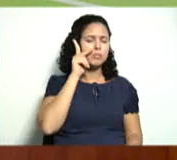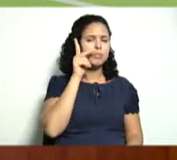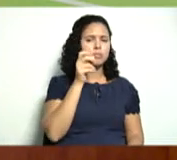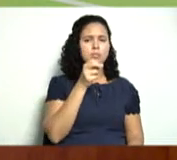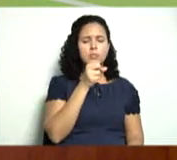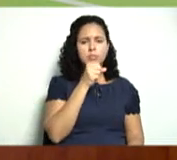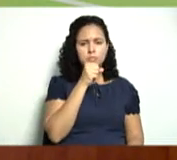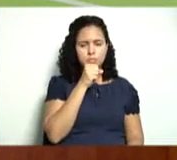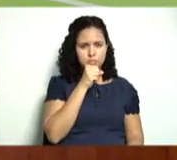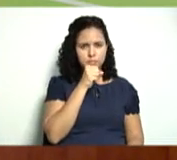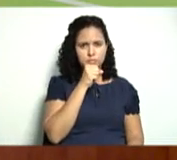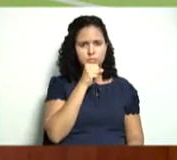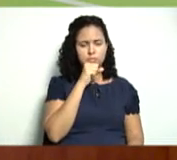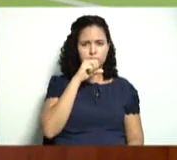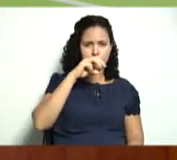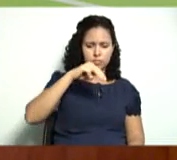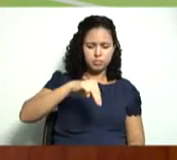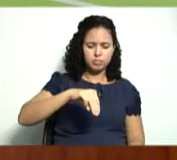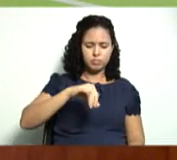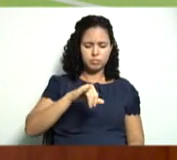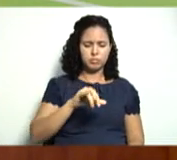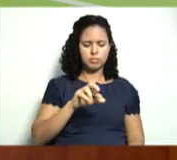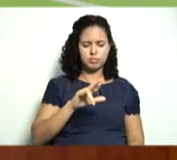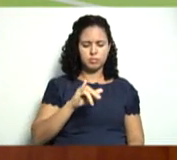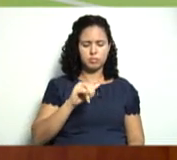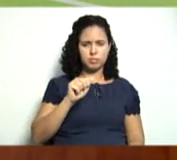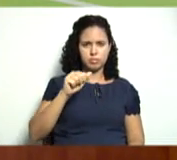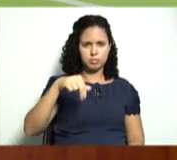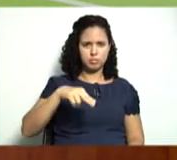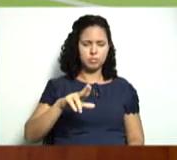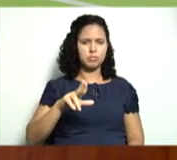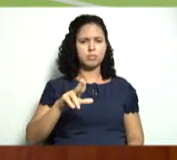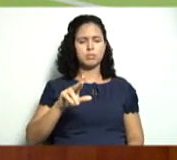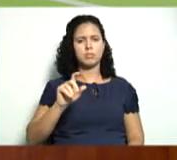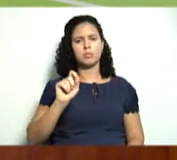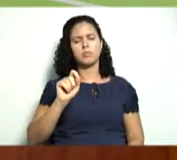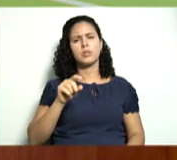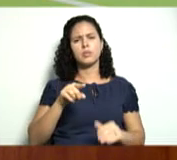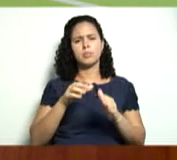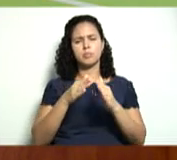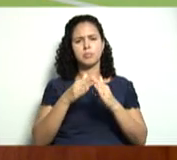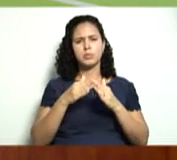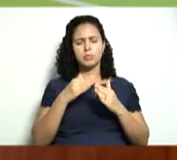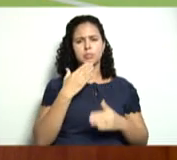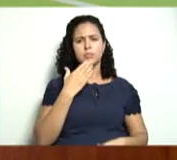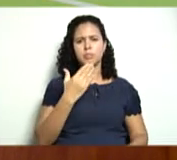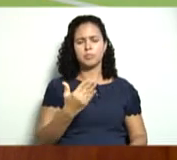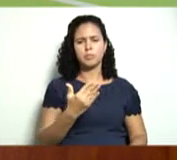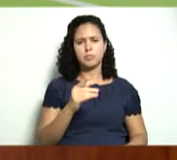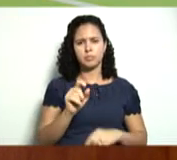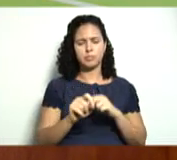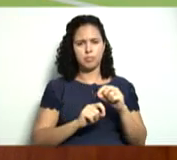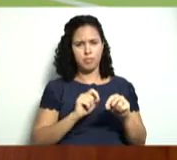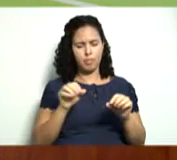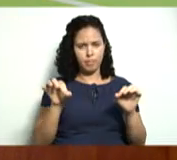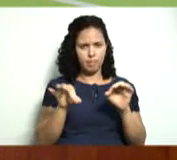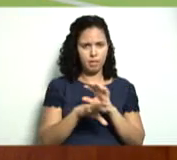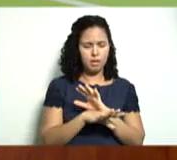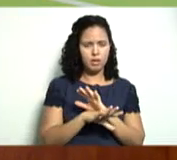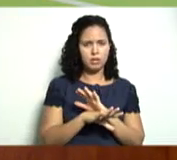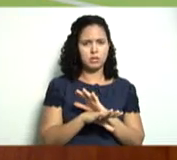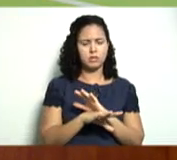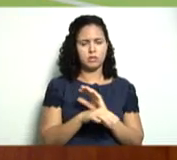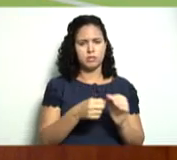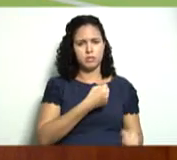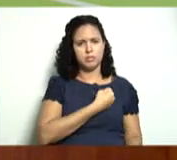presencial é a miriam uma água para todos da escola ela pediu pra depois quando a gente finalizar essa essa questão a questão